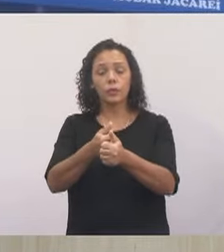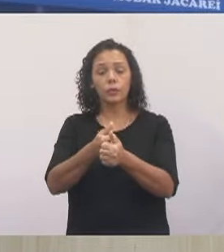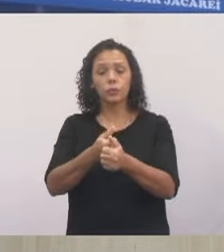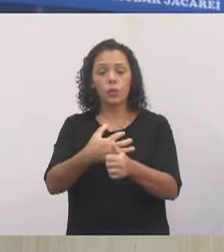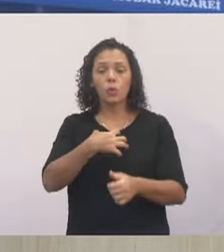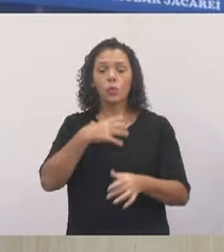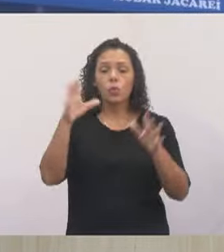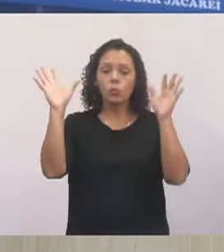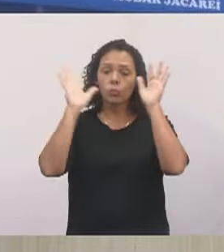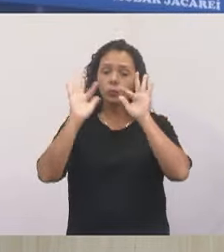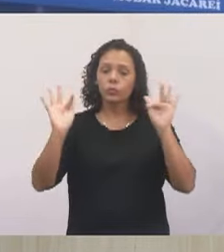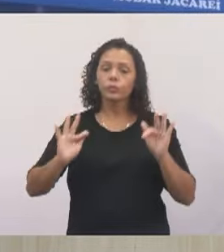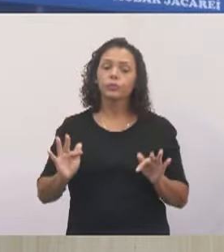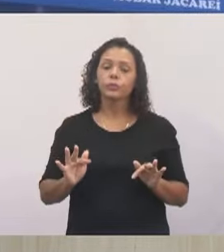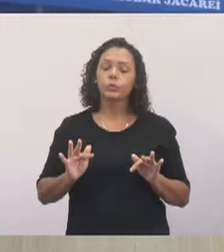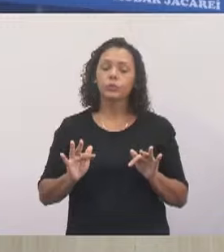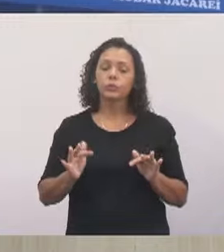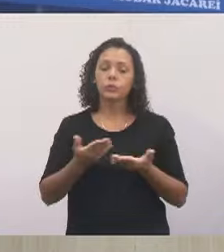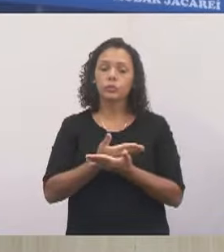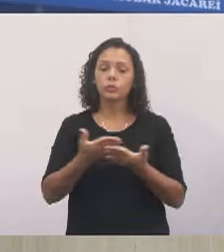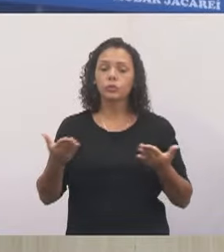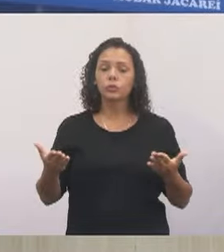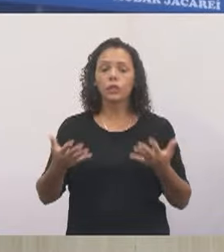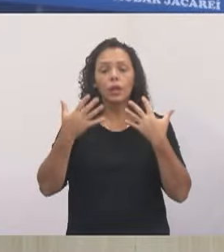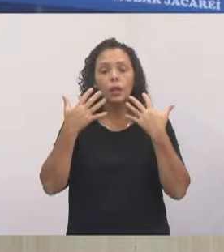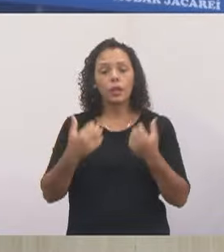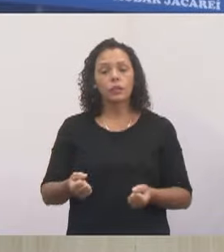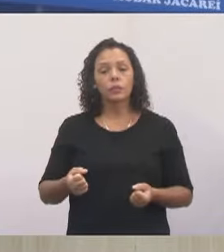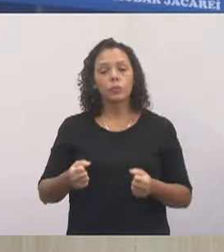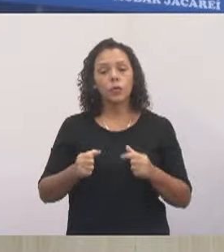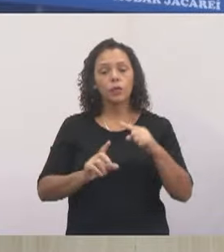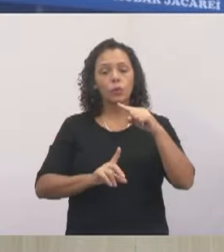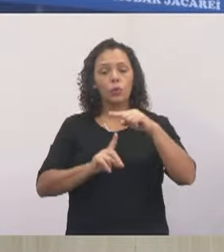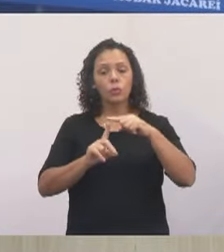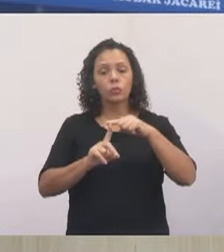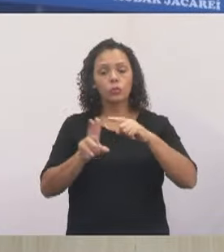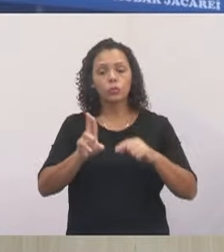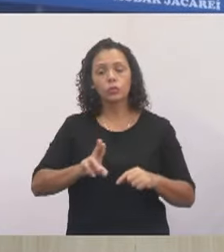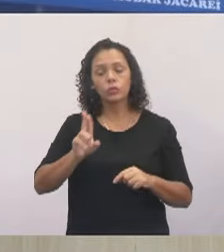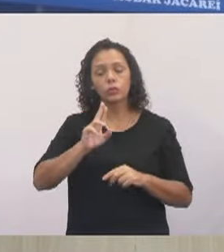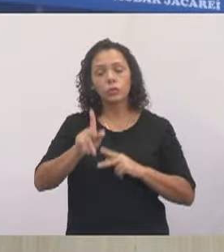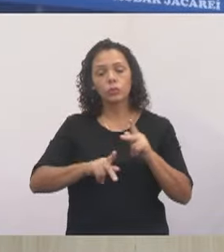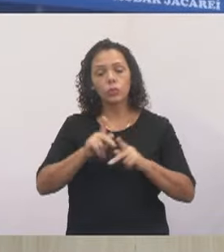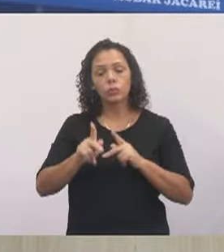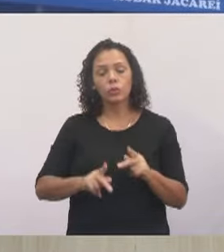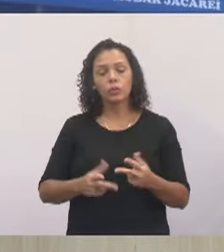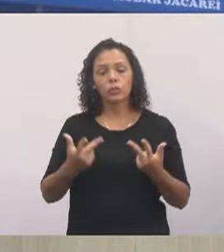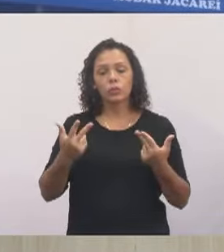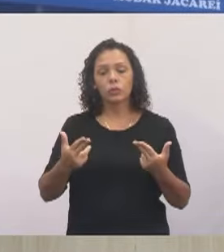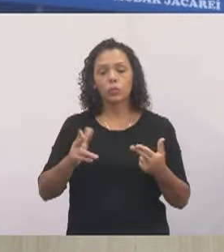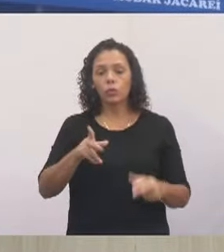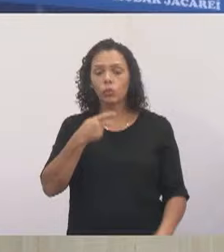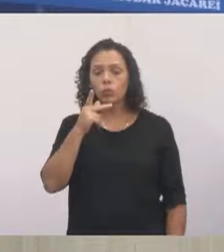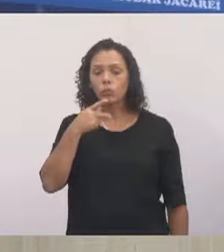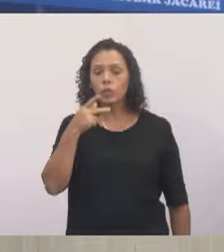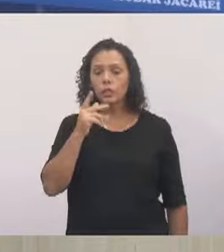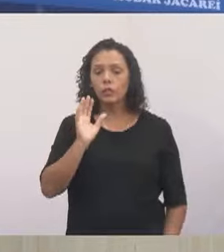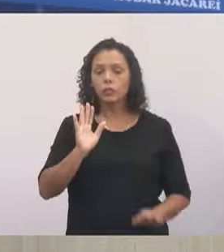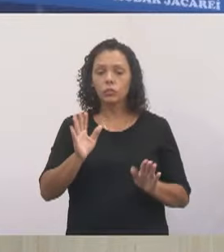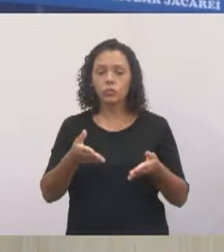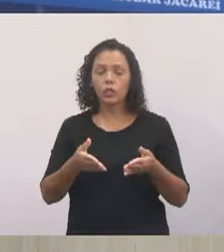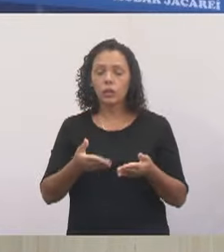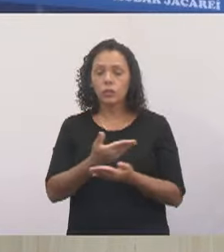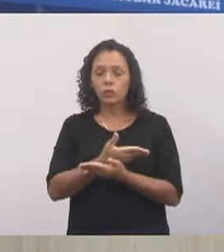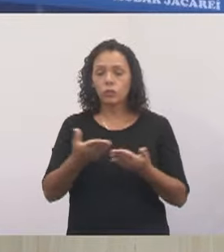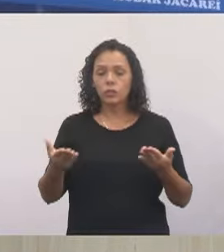fico feliz e de vocês virarem utilidade pública. Ainda mais agora, como eu acabei de falar para o Alexandre, vão